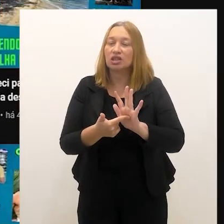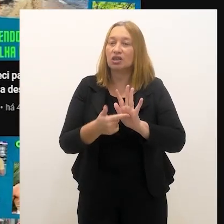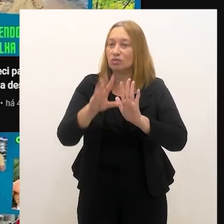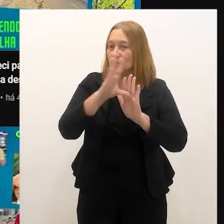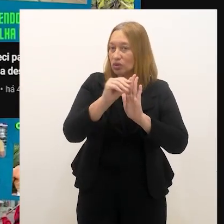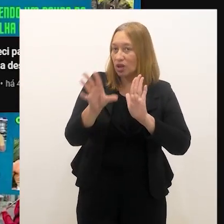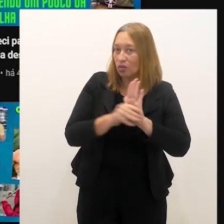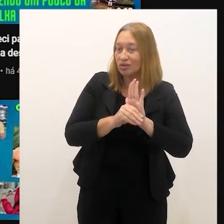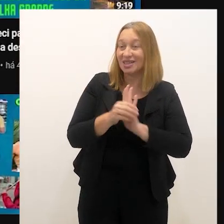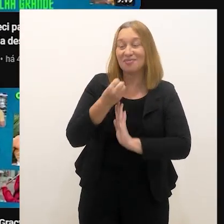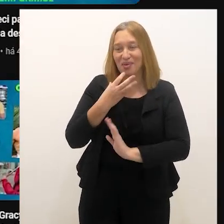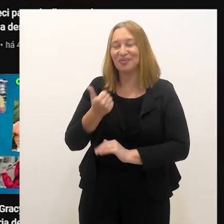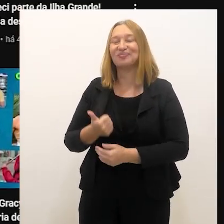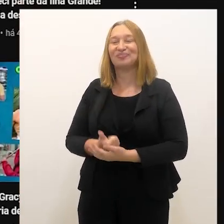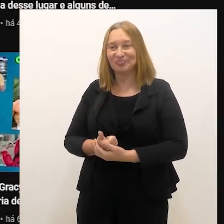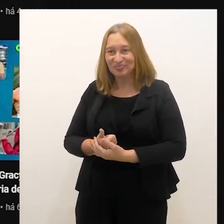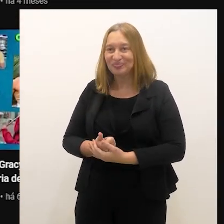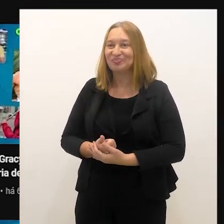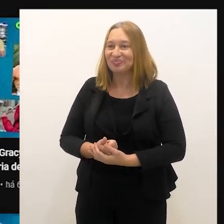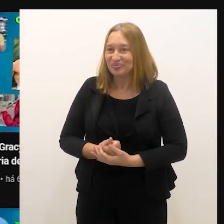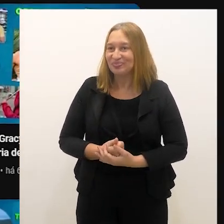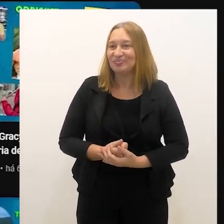aqui enquanto isso. Que bom.